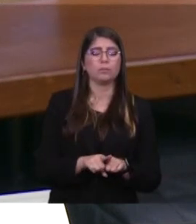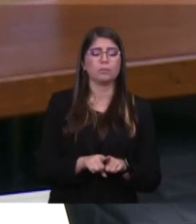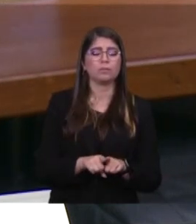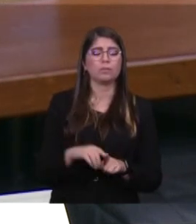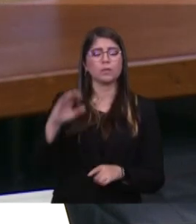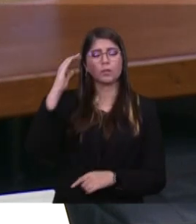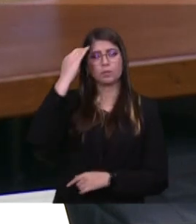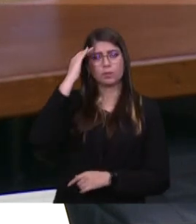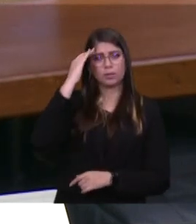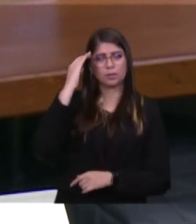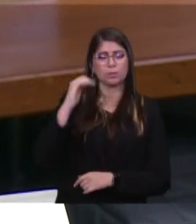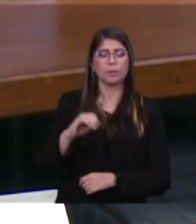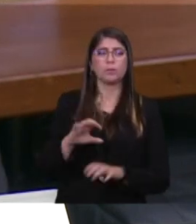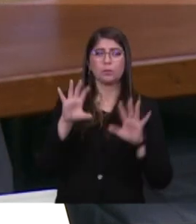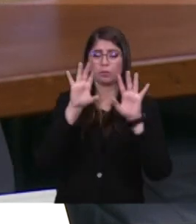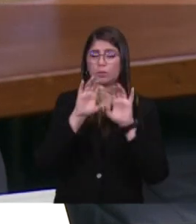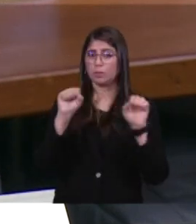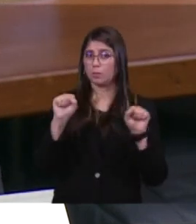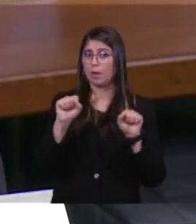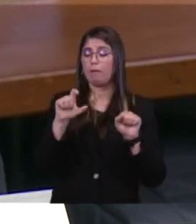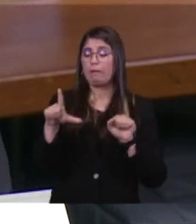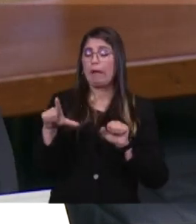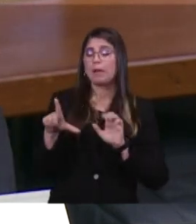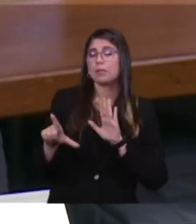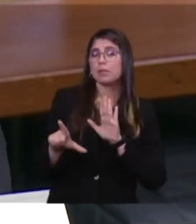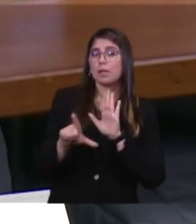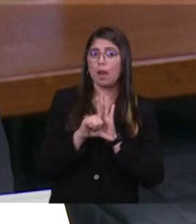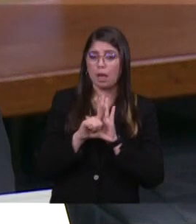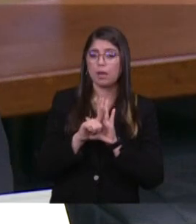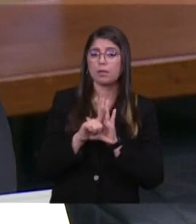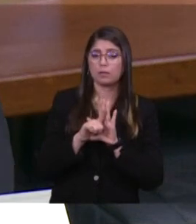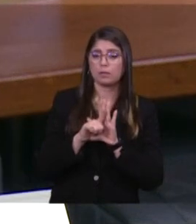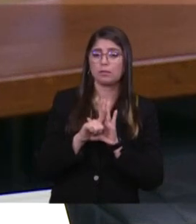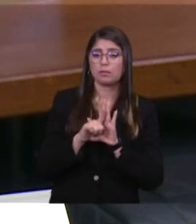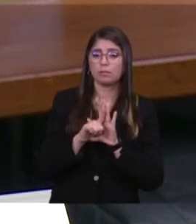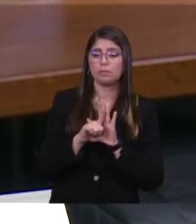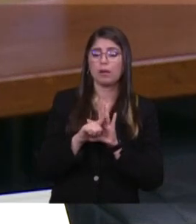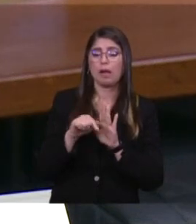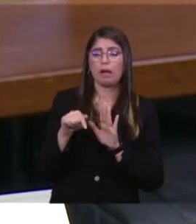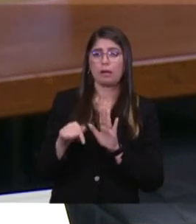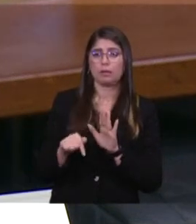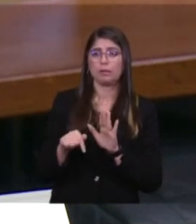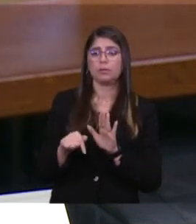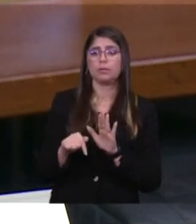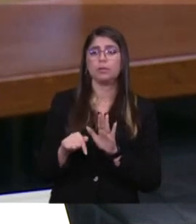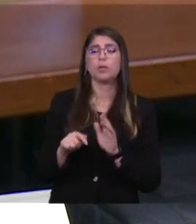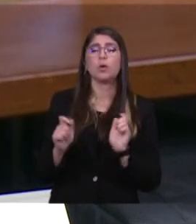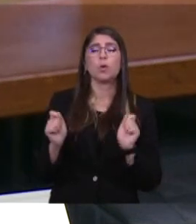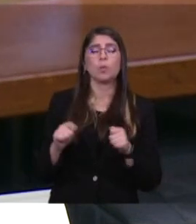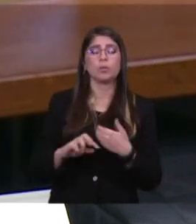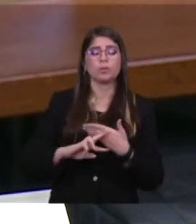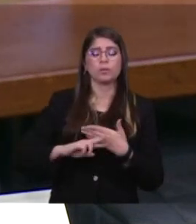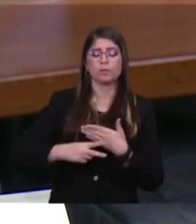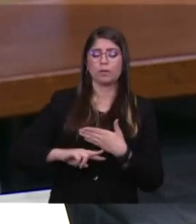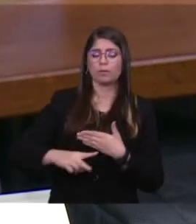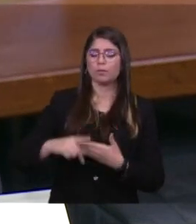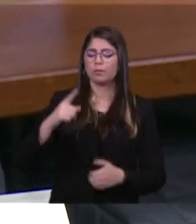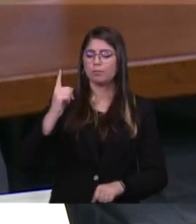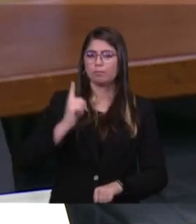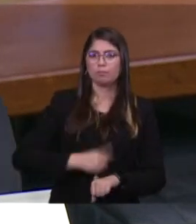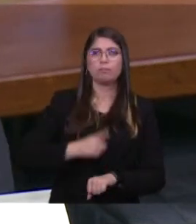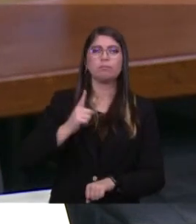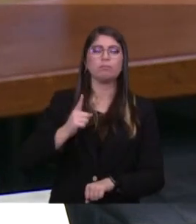pelo Tribunal Pleno de que as leis instituidoras da exação, como é o caso, passariam a produzir efeitos